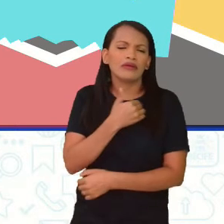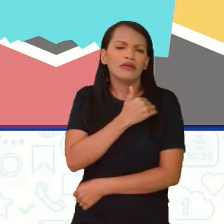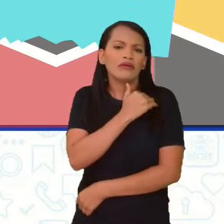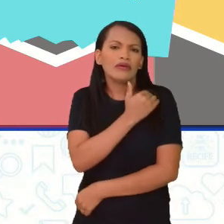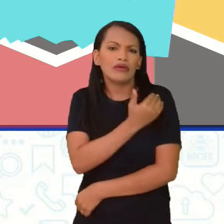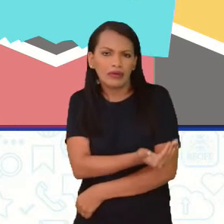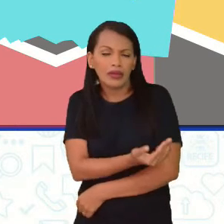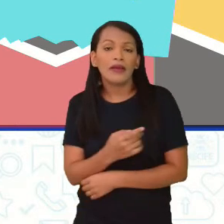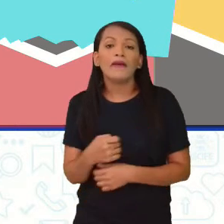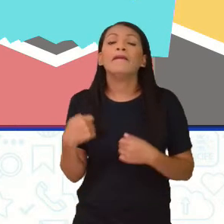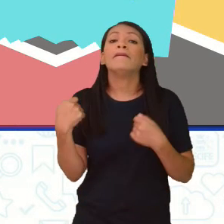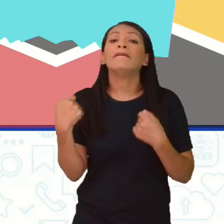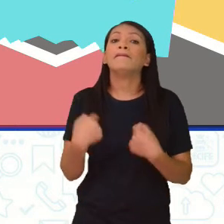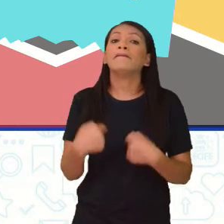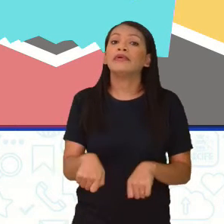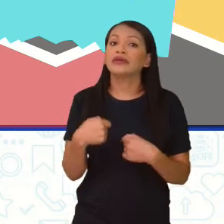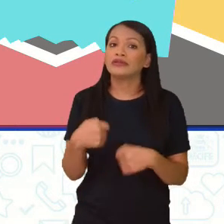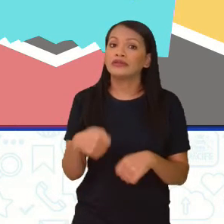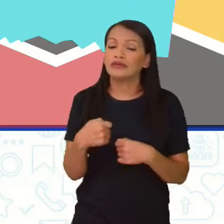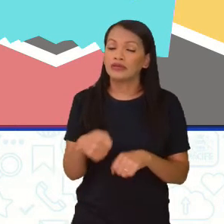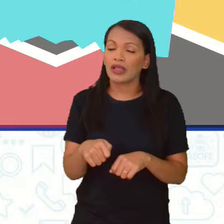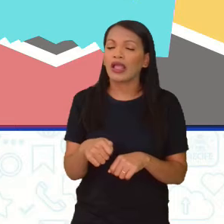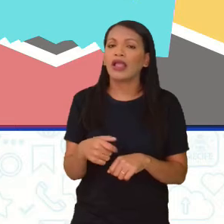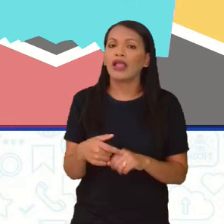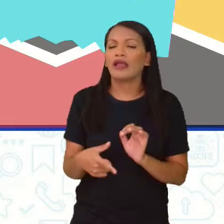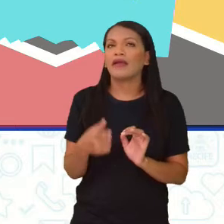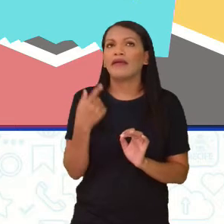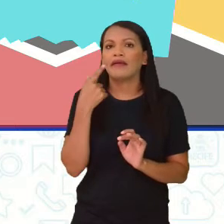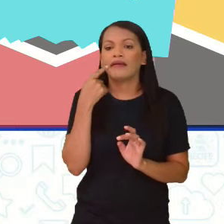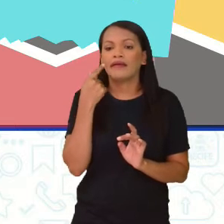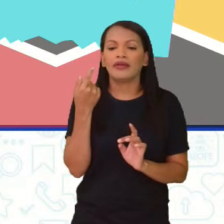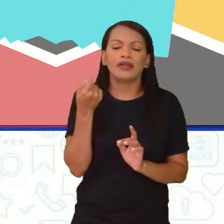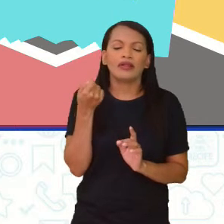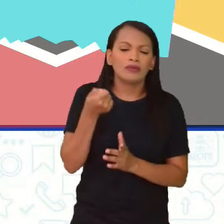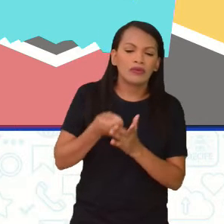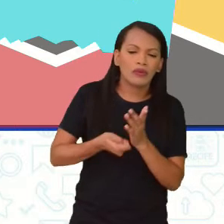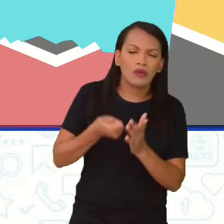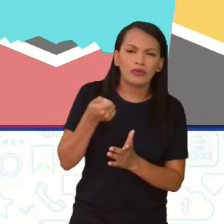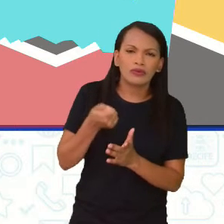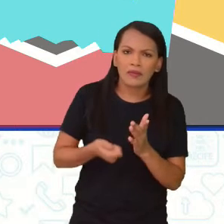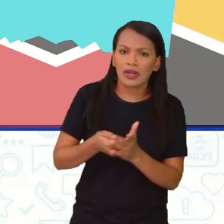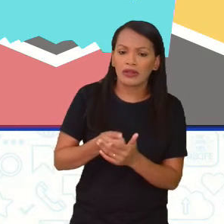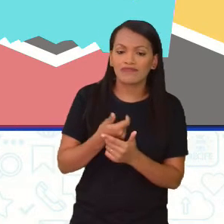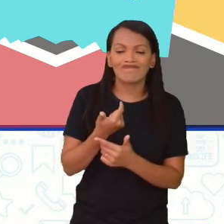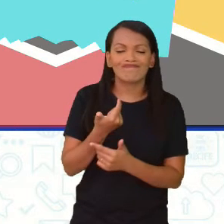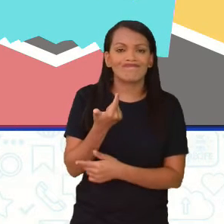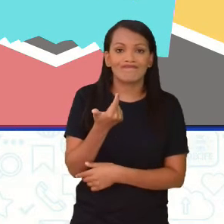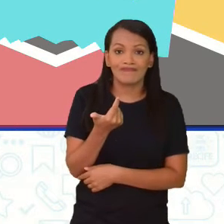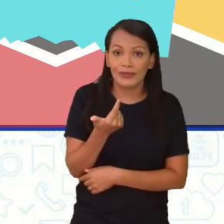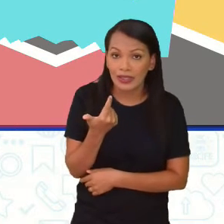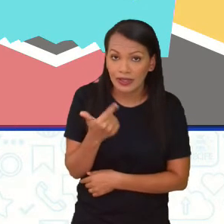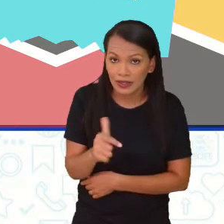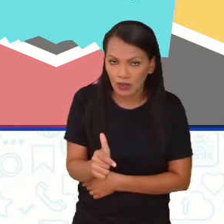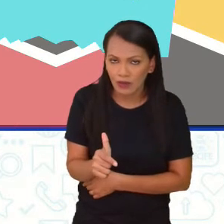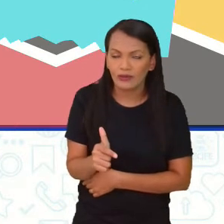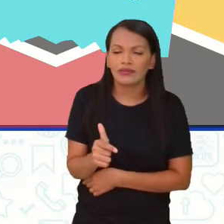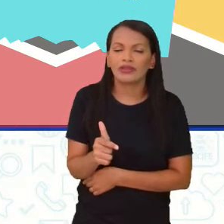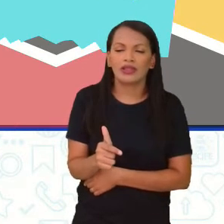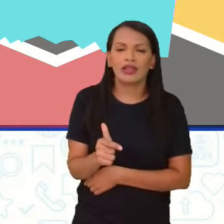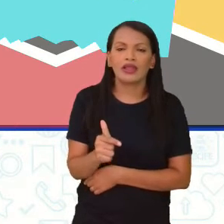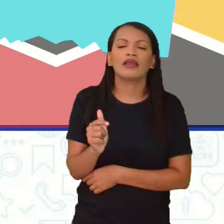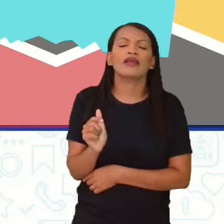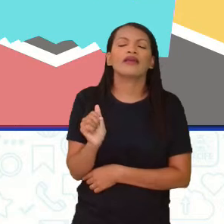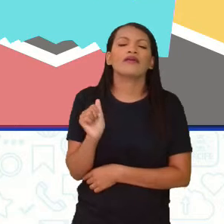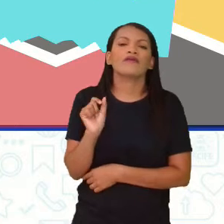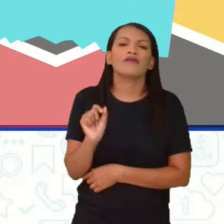que ter antirracista, né? Então você tem que trabalhar, só ser contrário, né, às